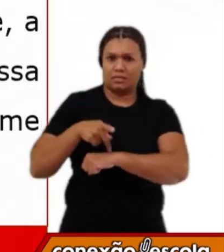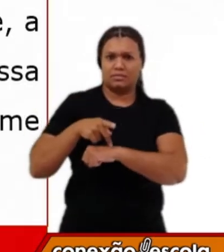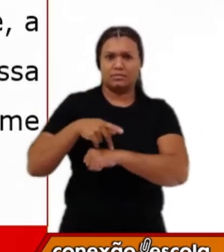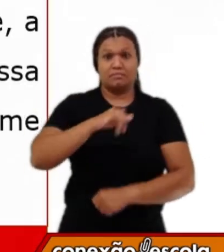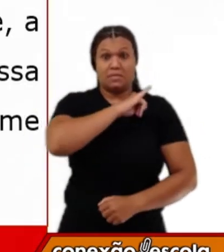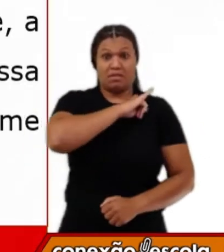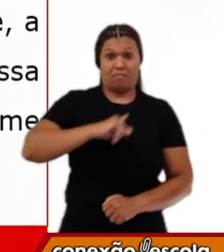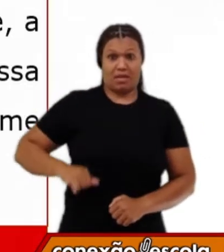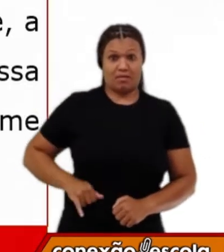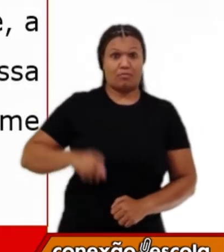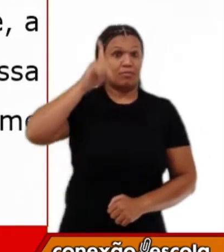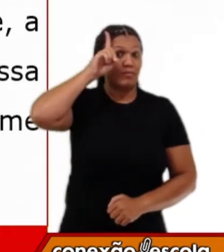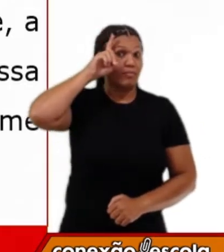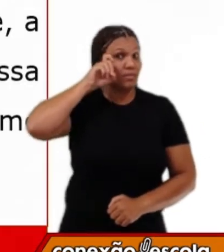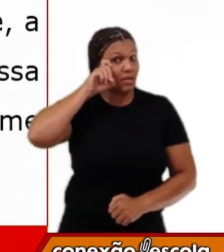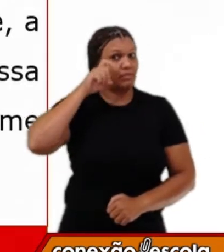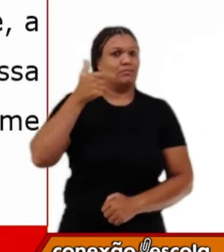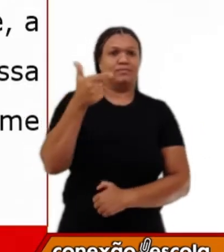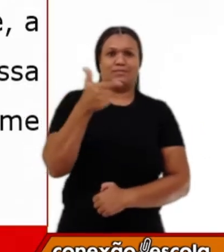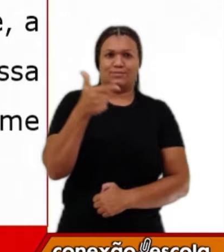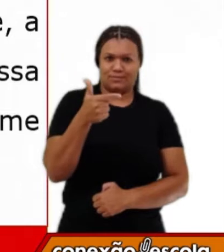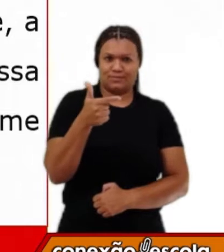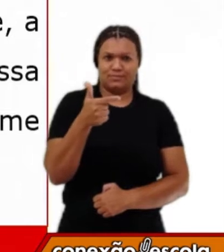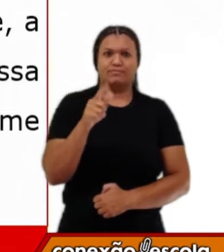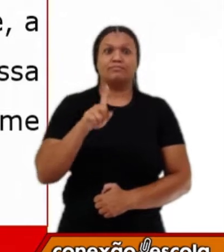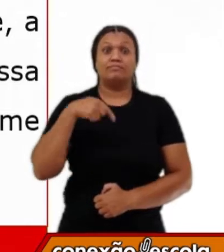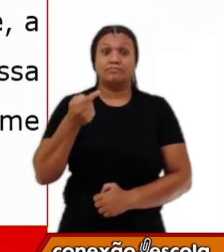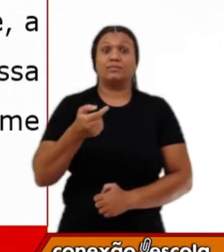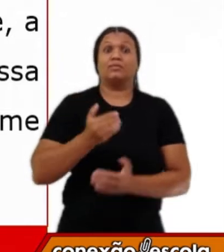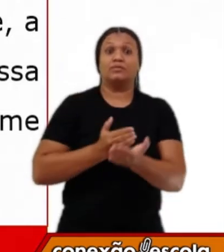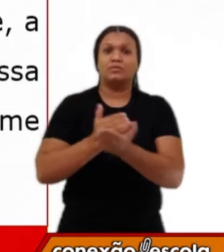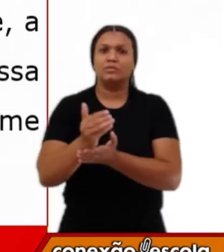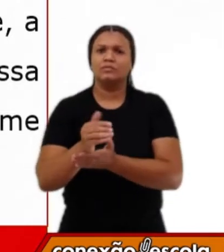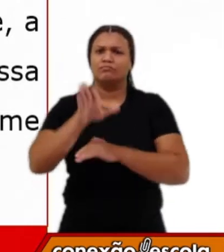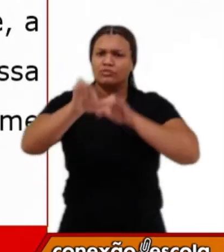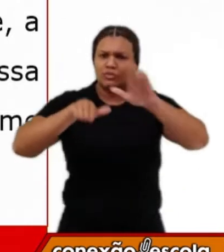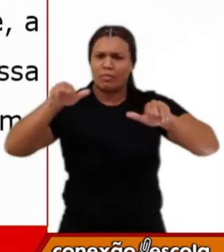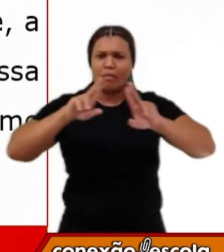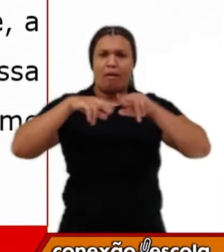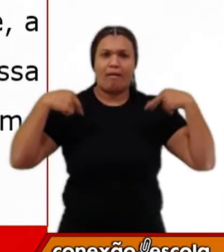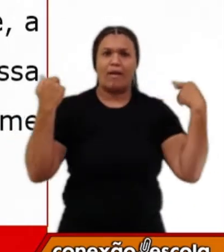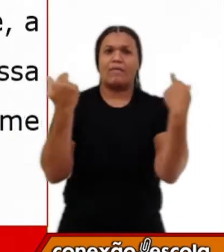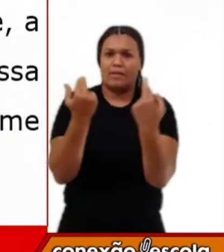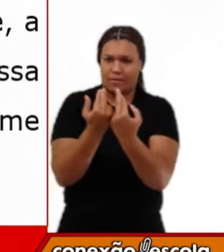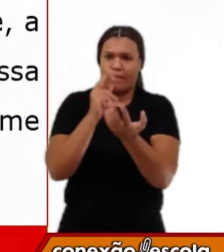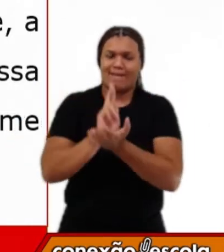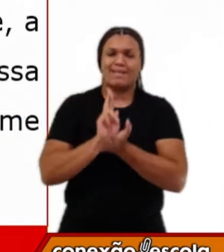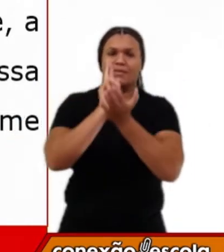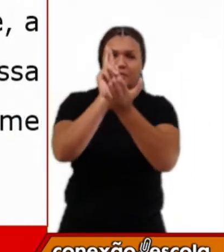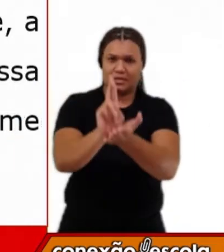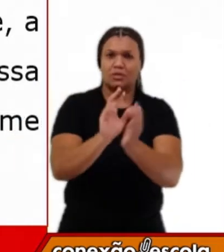provisório. Em seguida, convocaram uma Assembleia Constituinte, formada por representantes dos grupos sociais